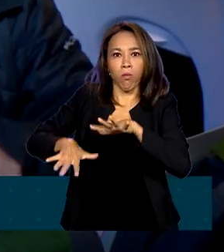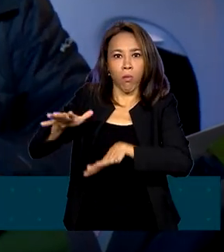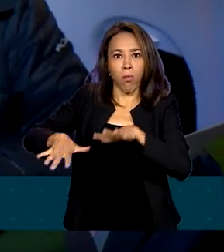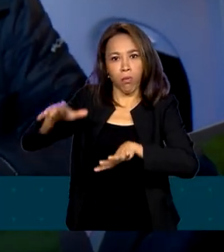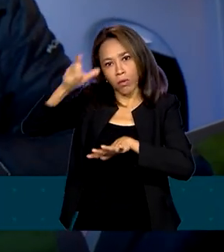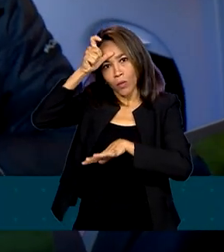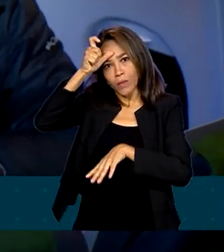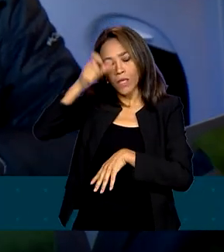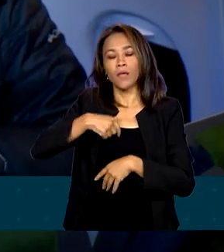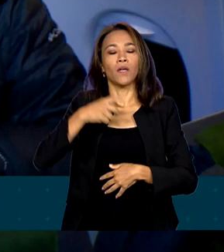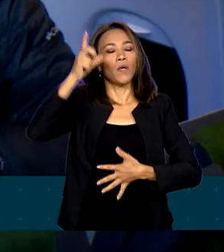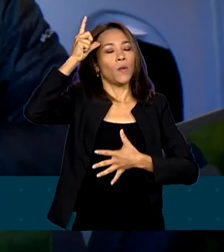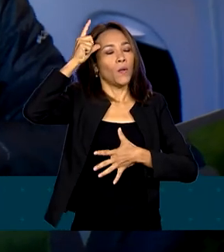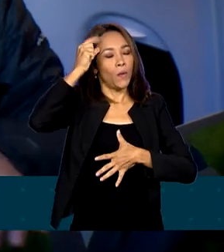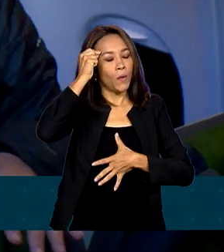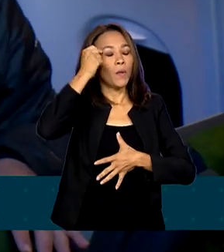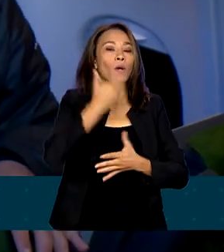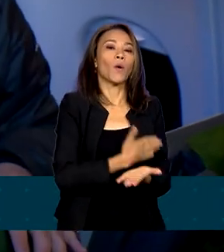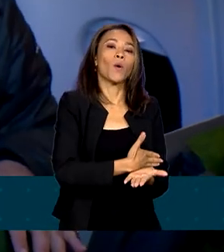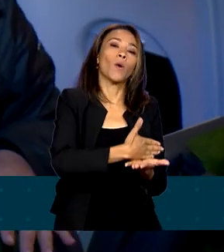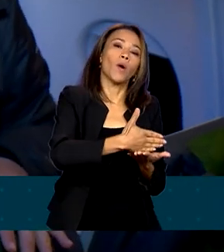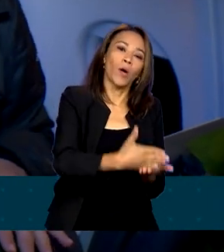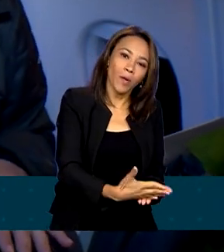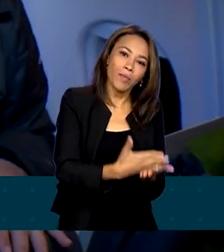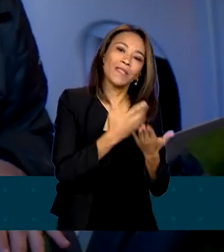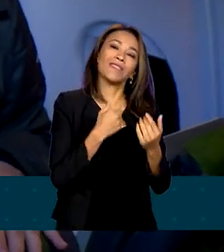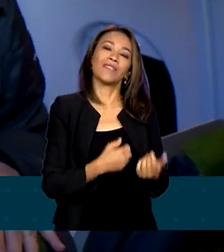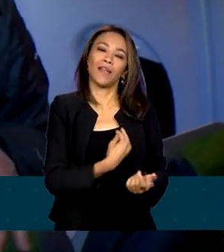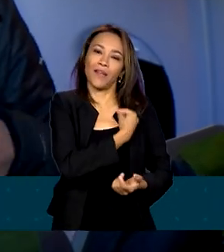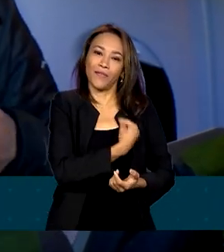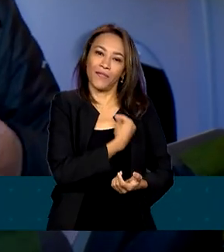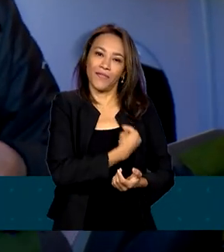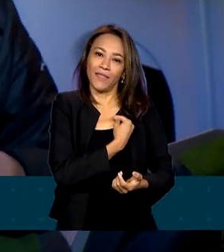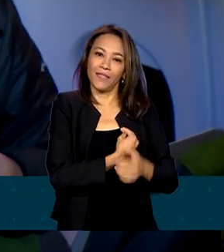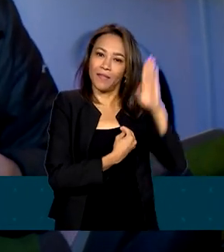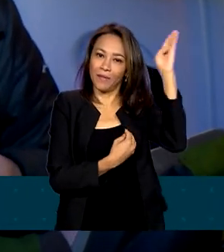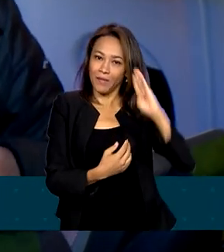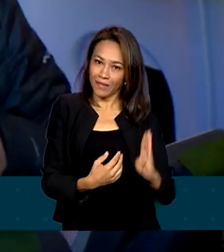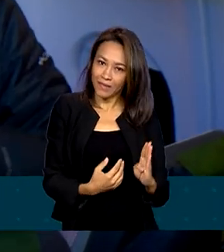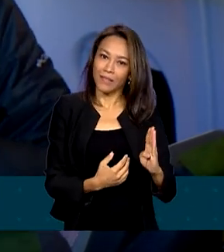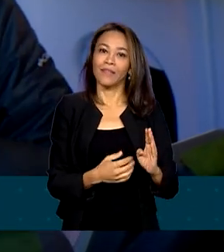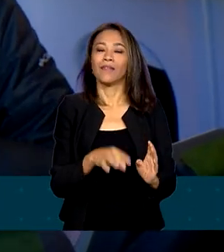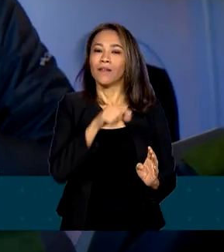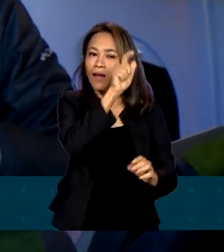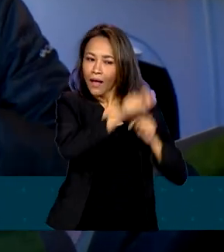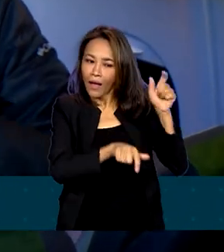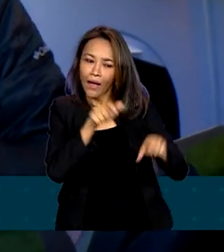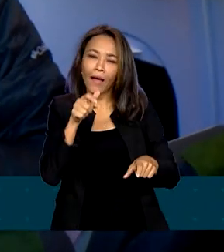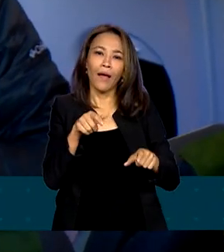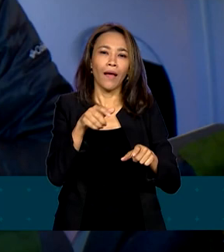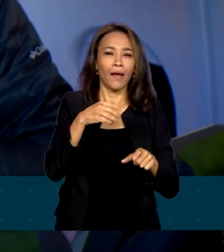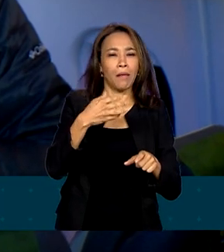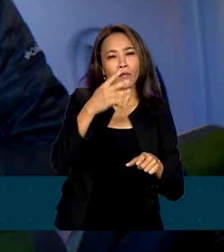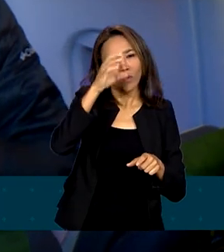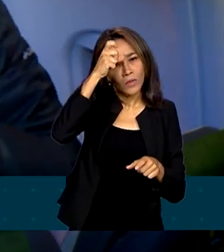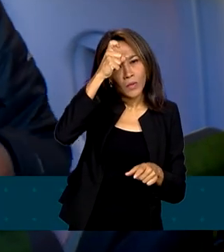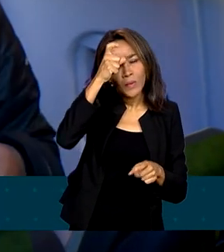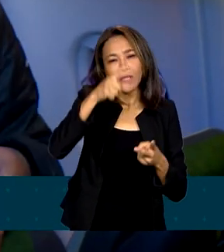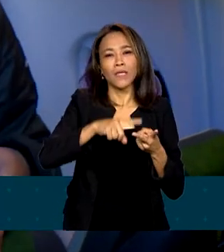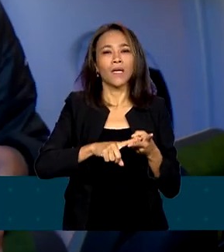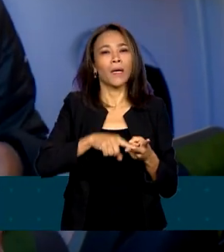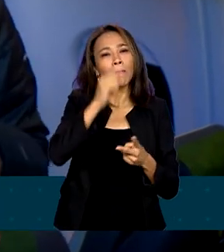poder recomeçar a vida do outro lado do Atlântico. São brasileiros, sírios, turcos